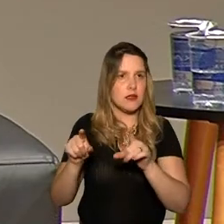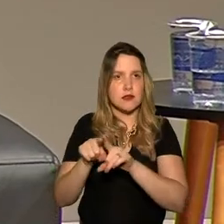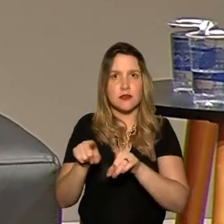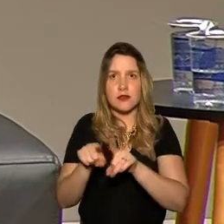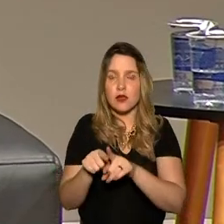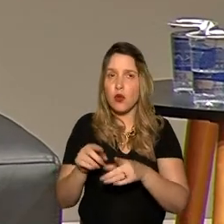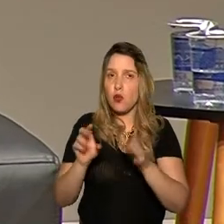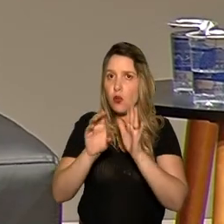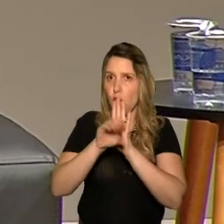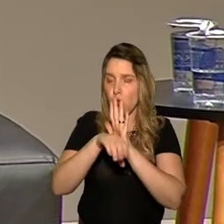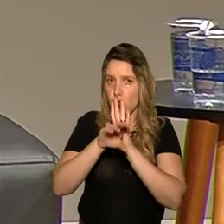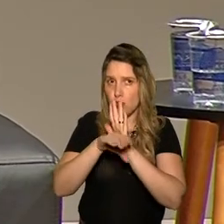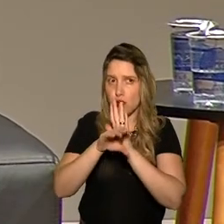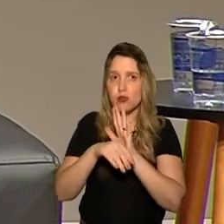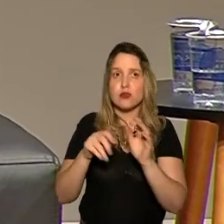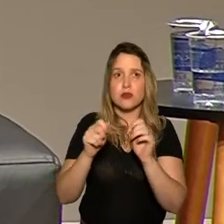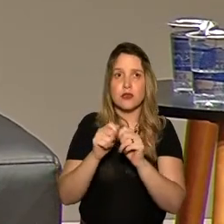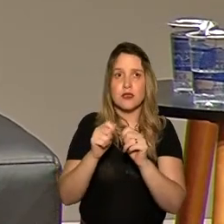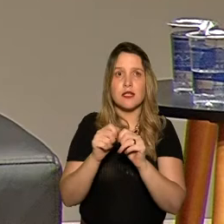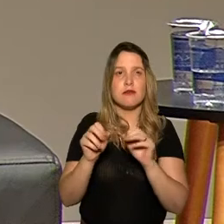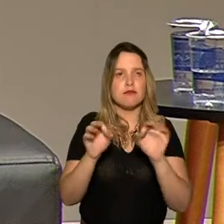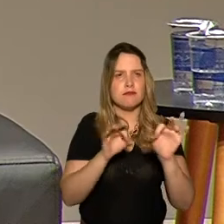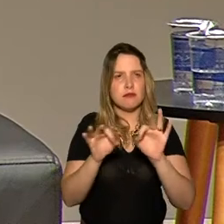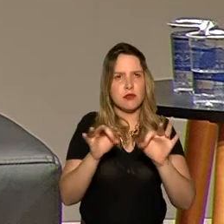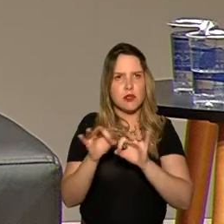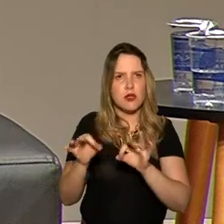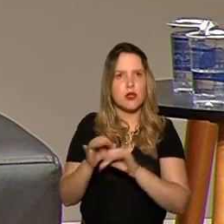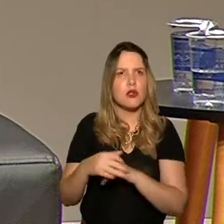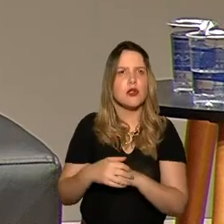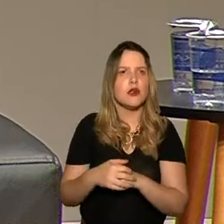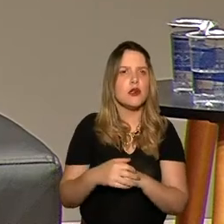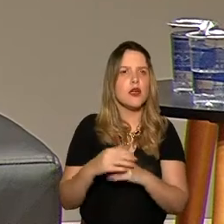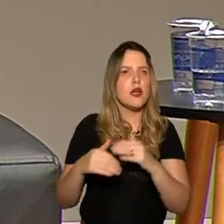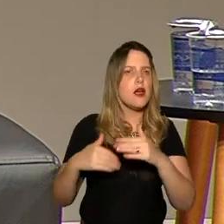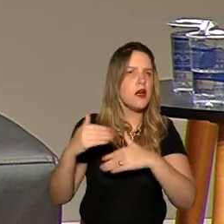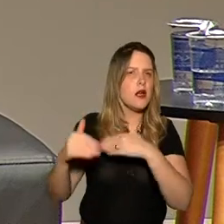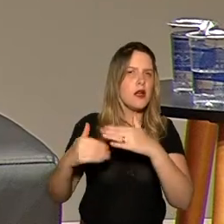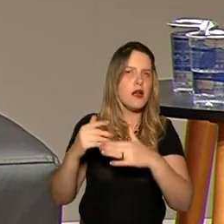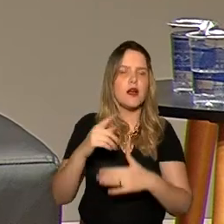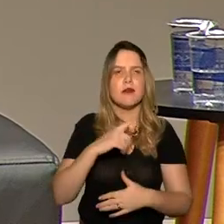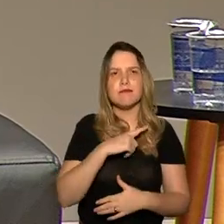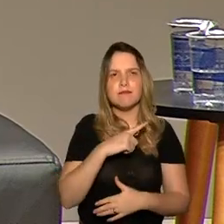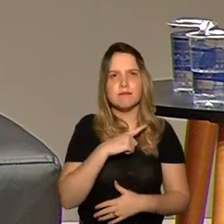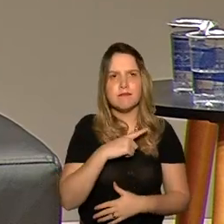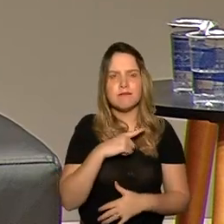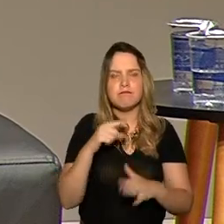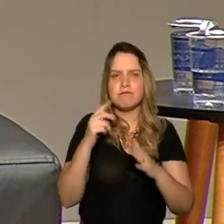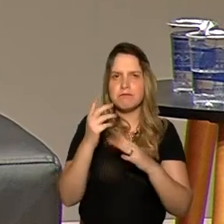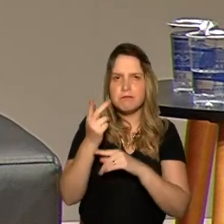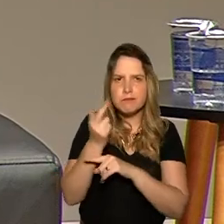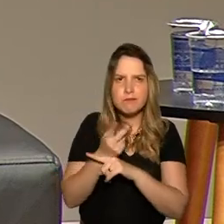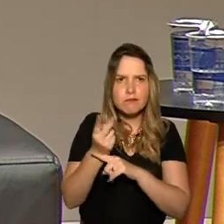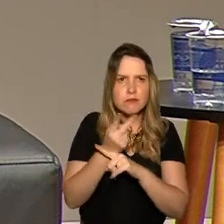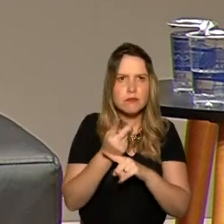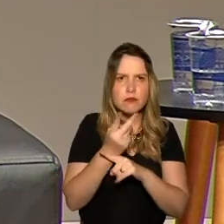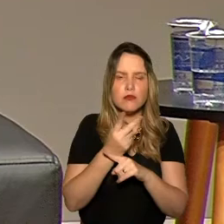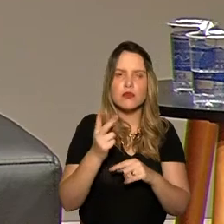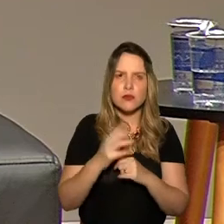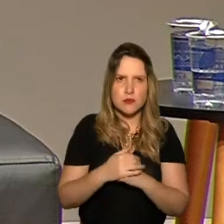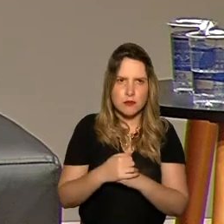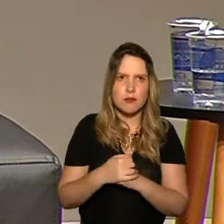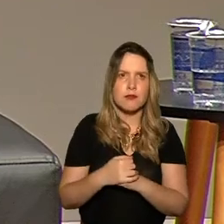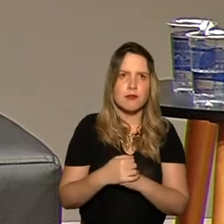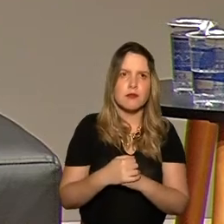no centro expandido É Fato né Em contrapartida a gente tem uma quantidade expressiva de